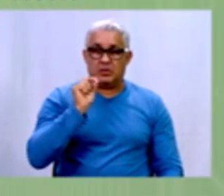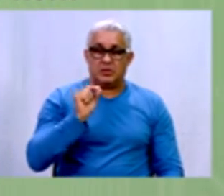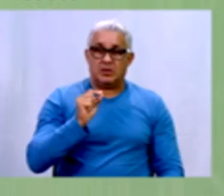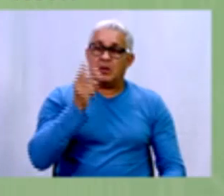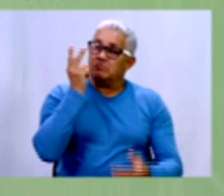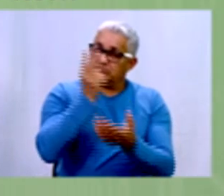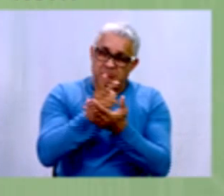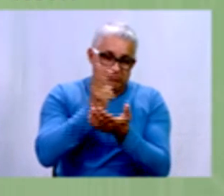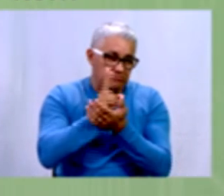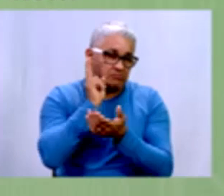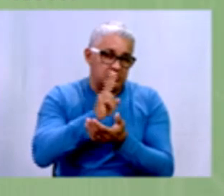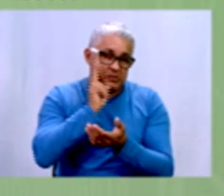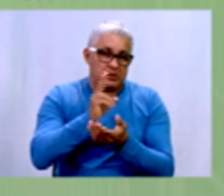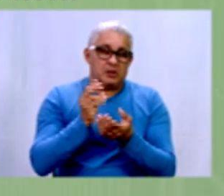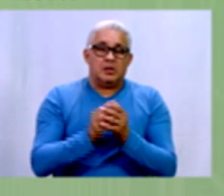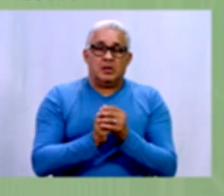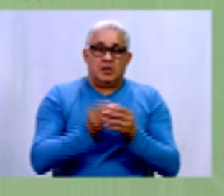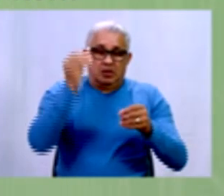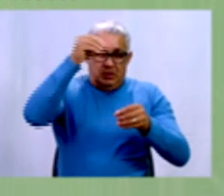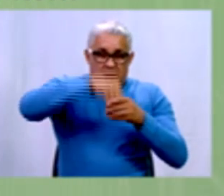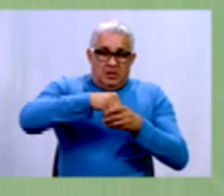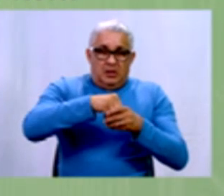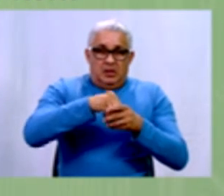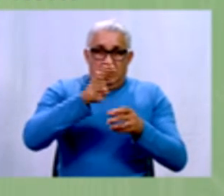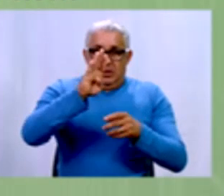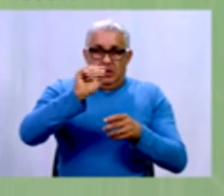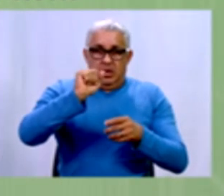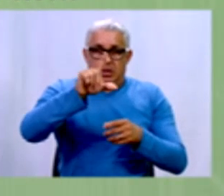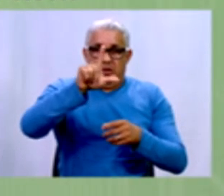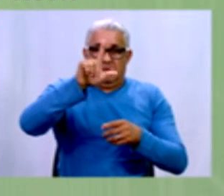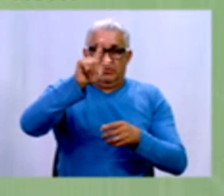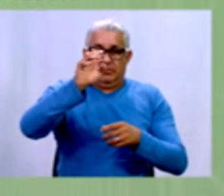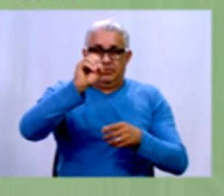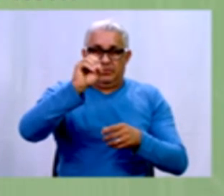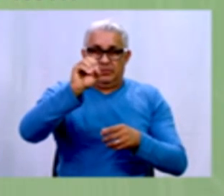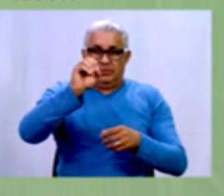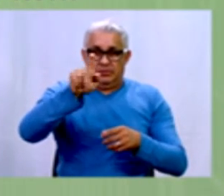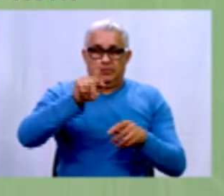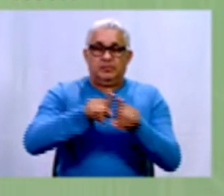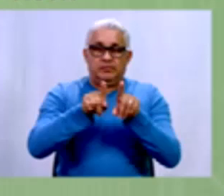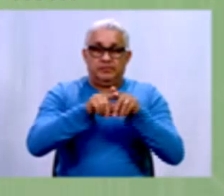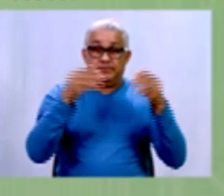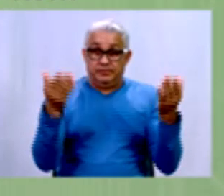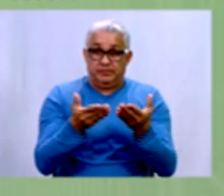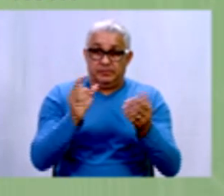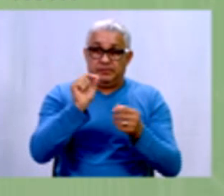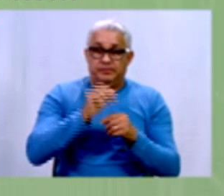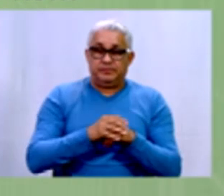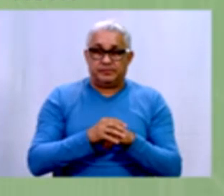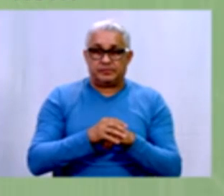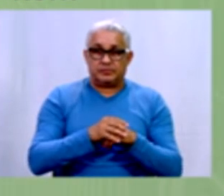mesmas histórias que foram criadas no Product Backlog, só que agora ela detalhada.